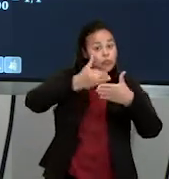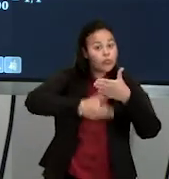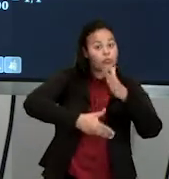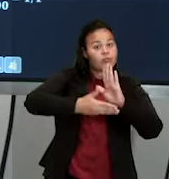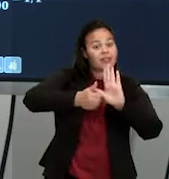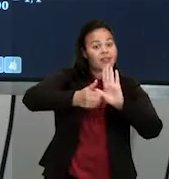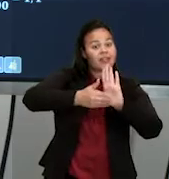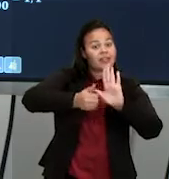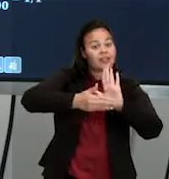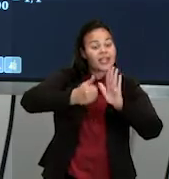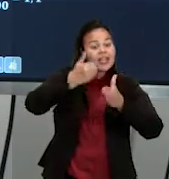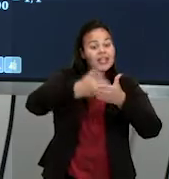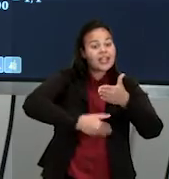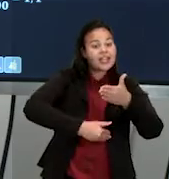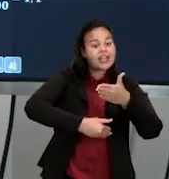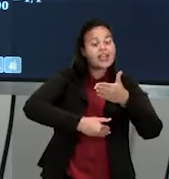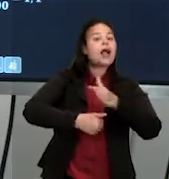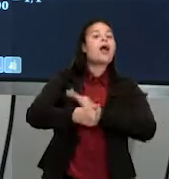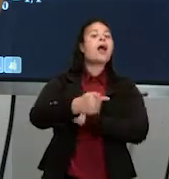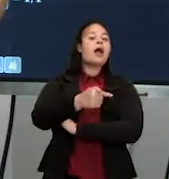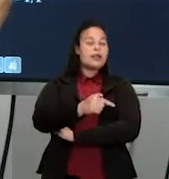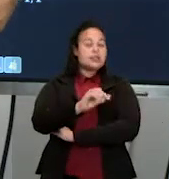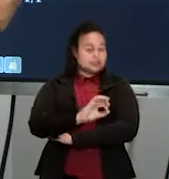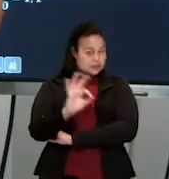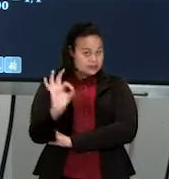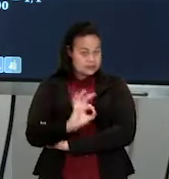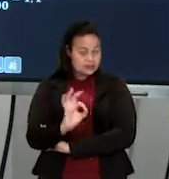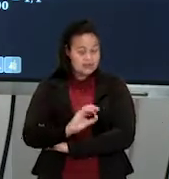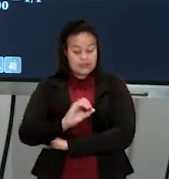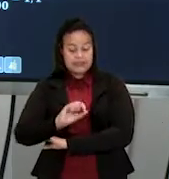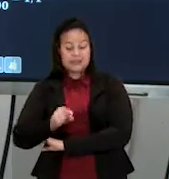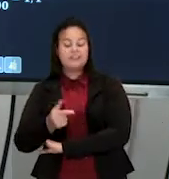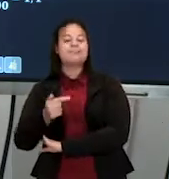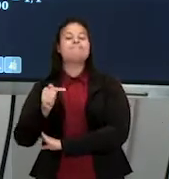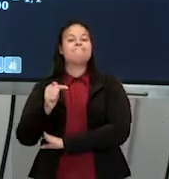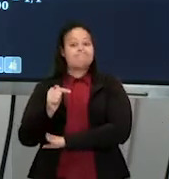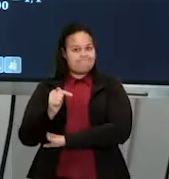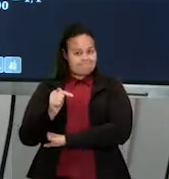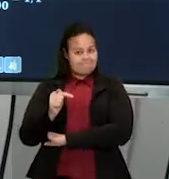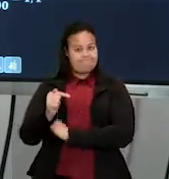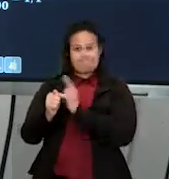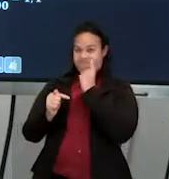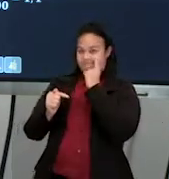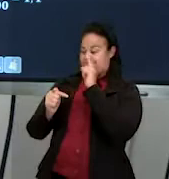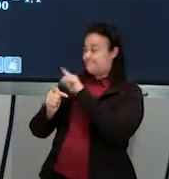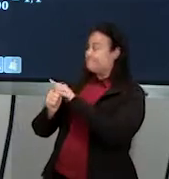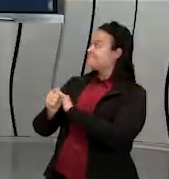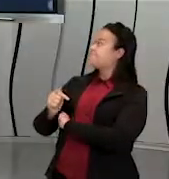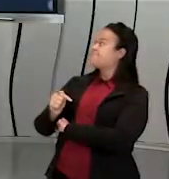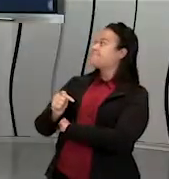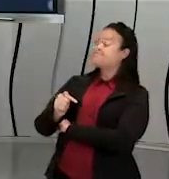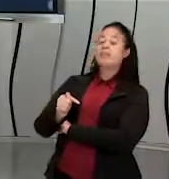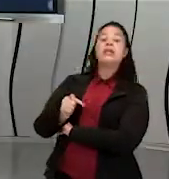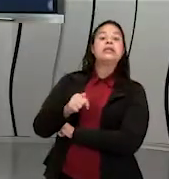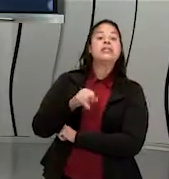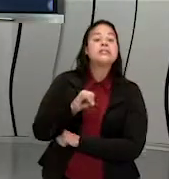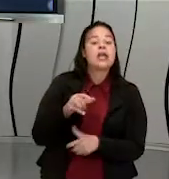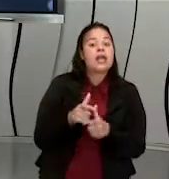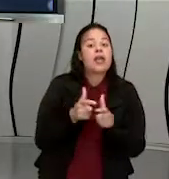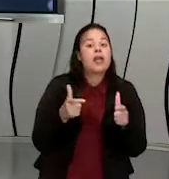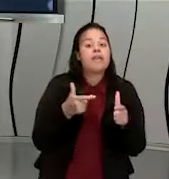tirando, vai me dar 70%. Ou seja, 0,7. Está vendo? Se eu estou